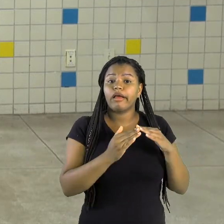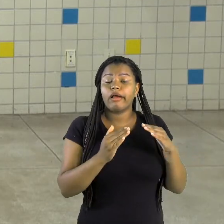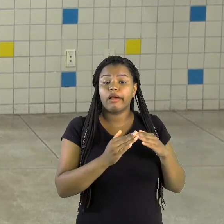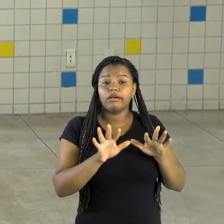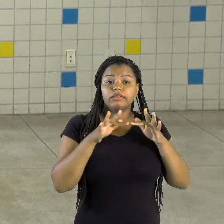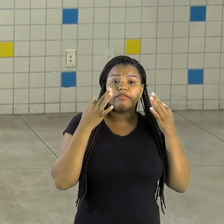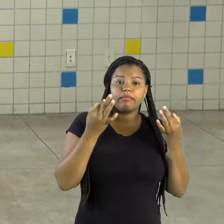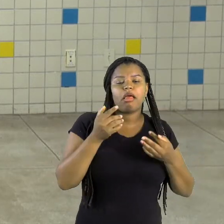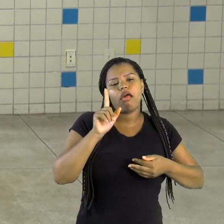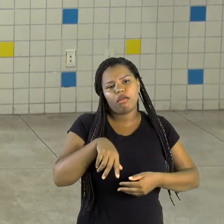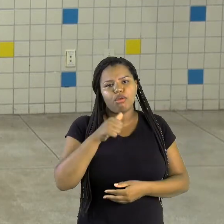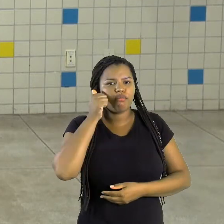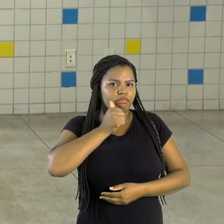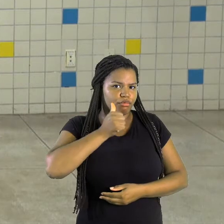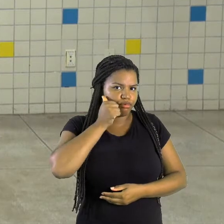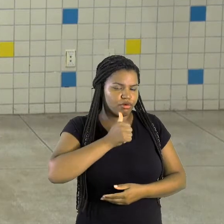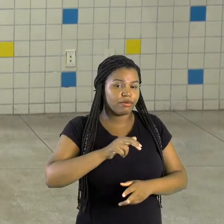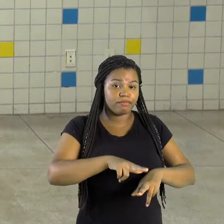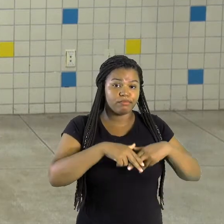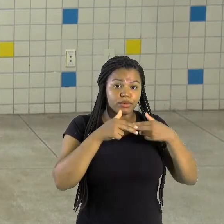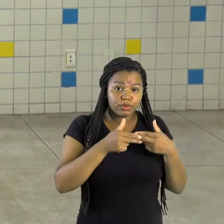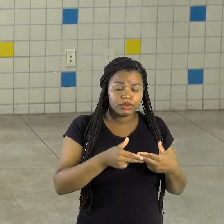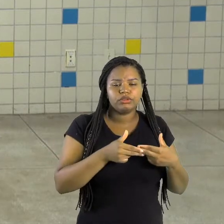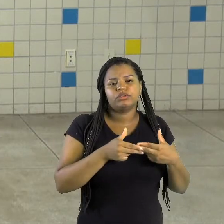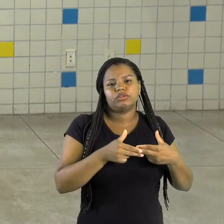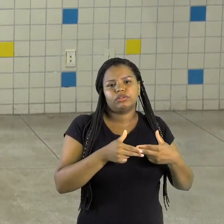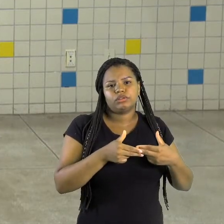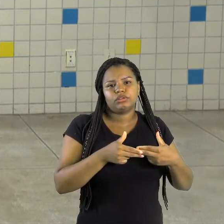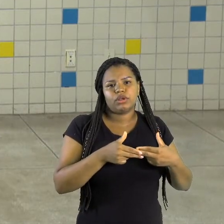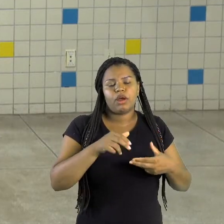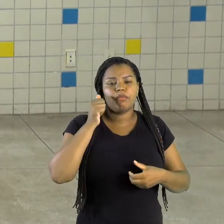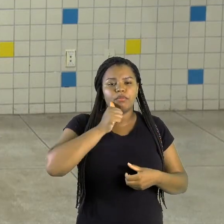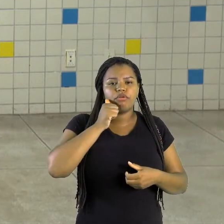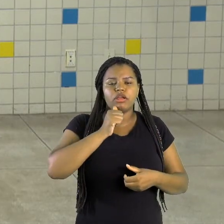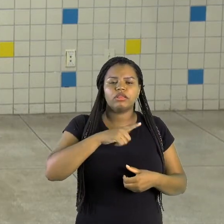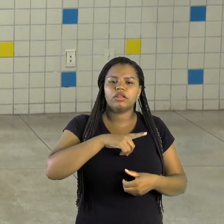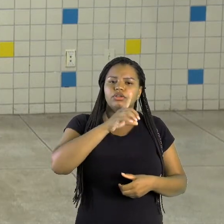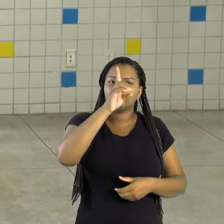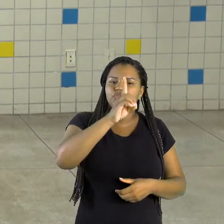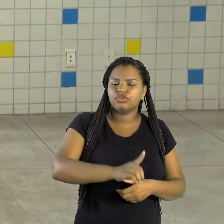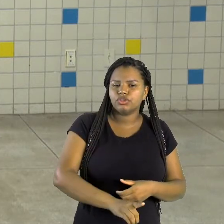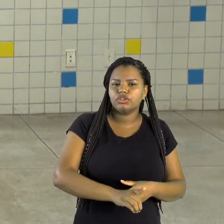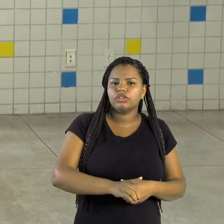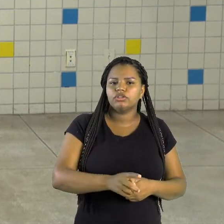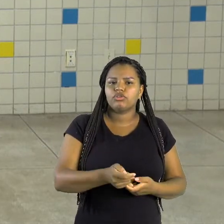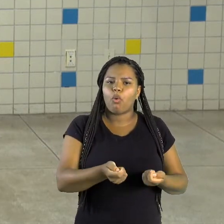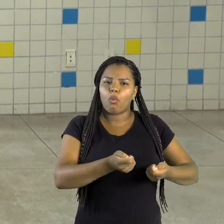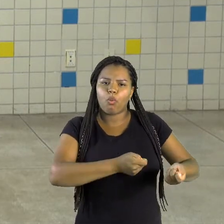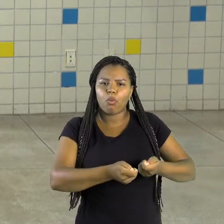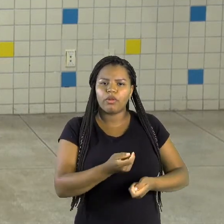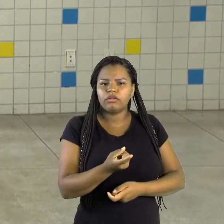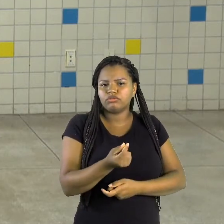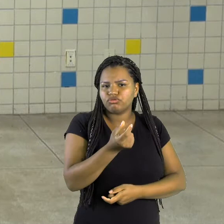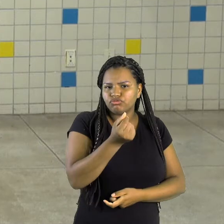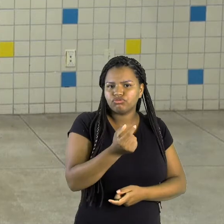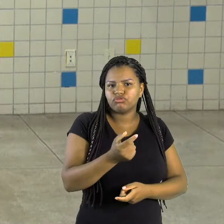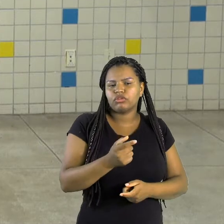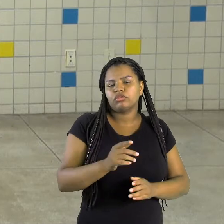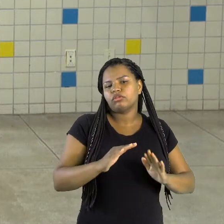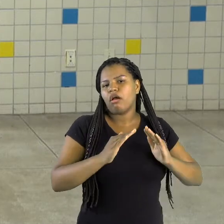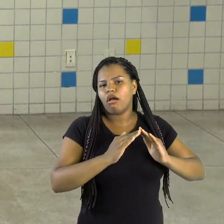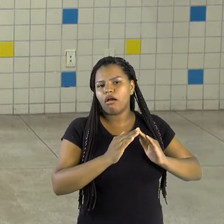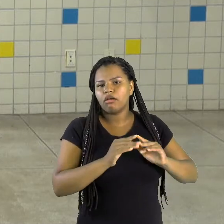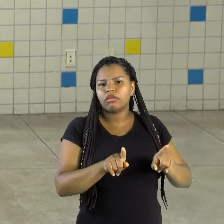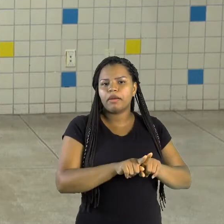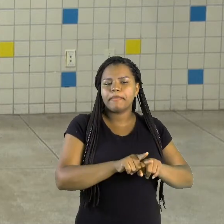as mulheres. Por esse motivo, elas tinham esse direito de controlar as finanças domésticas e participar de